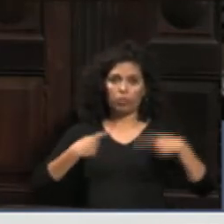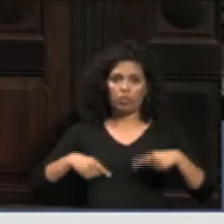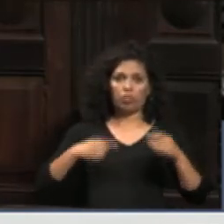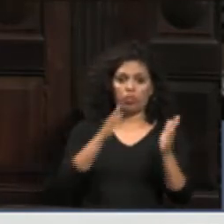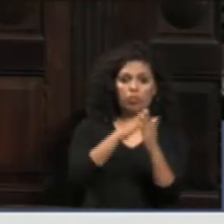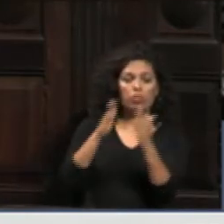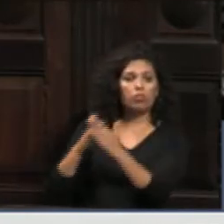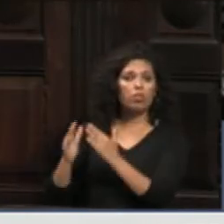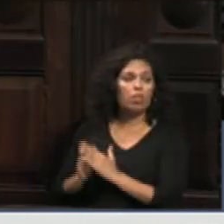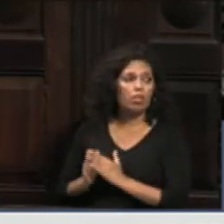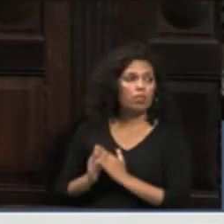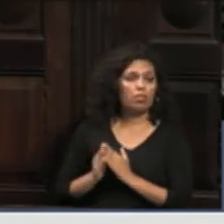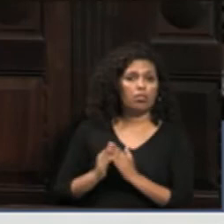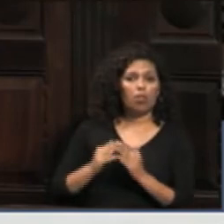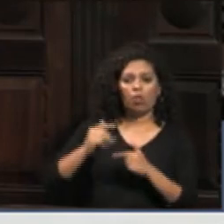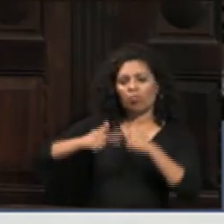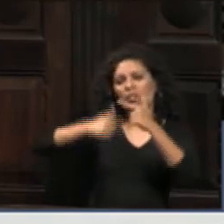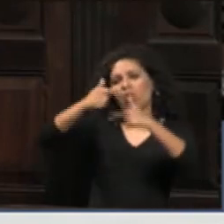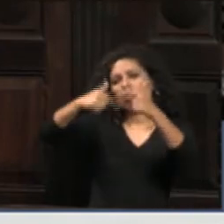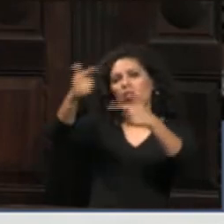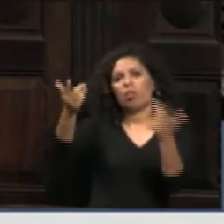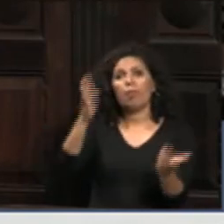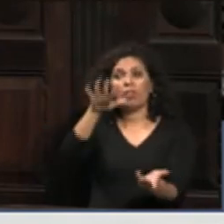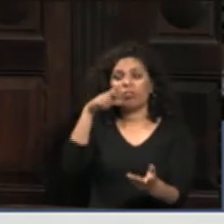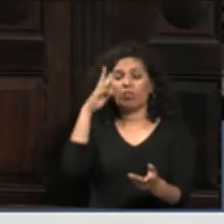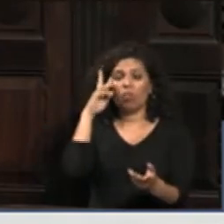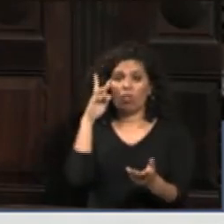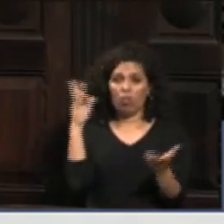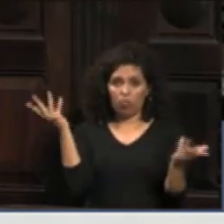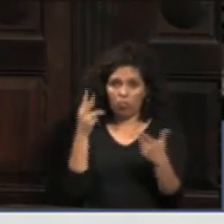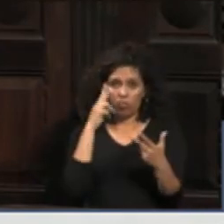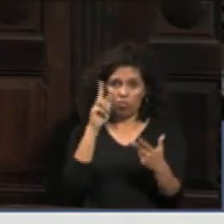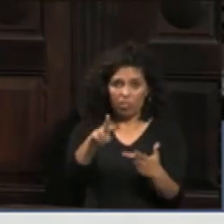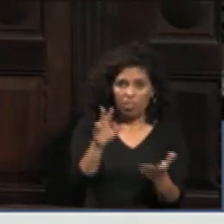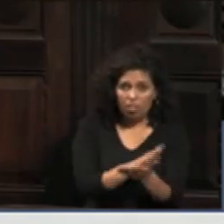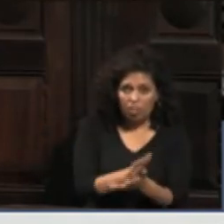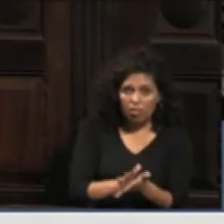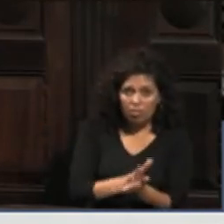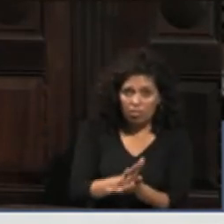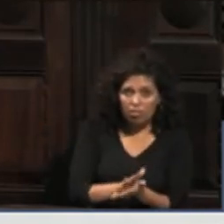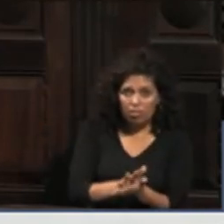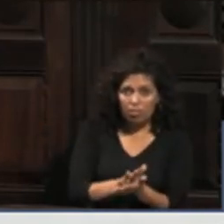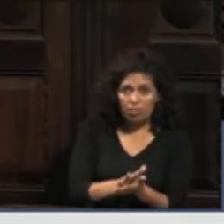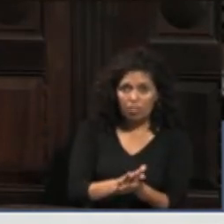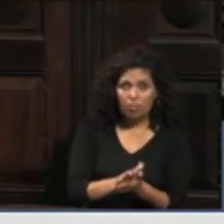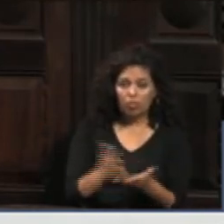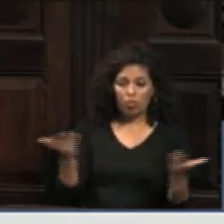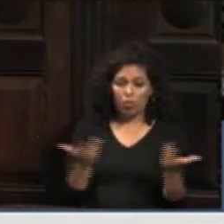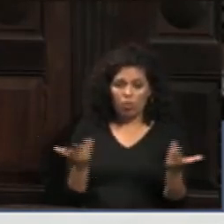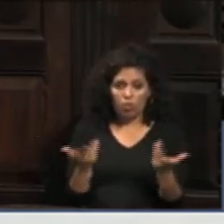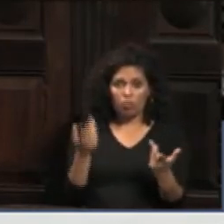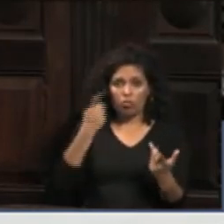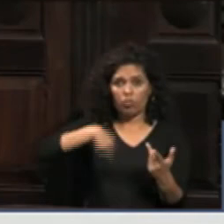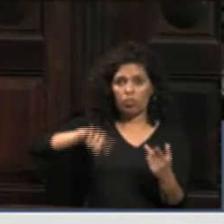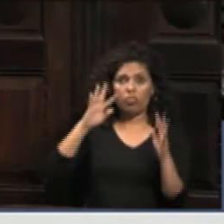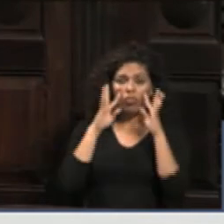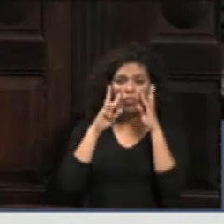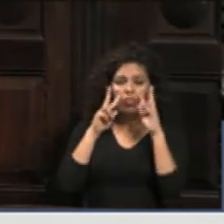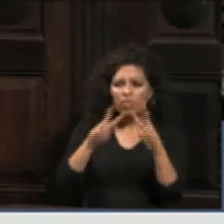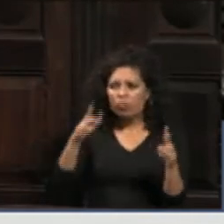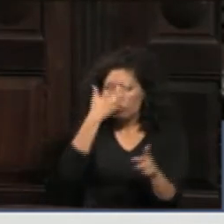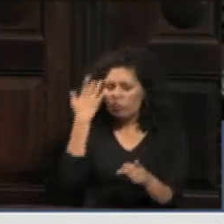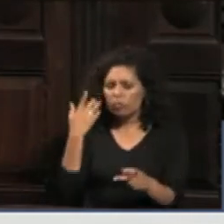moradia, e por aí vai. E não é isso que a gente está vendo, não é isto que a gente está assistindo, e estamos